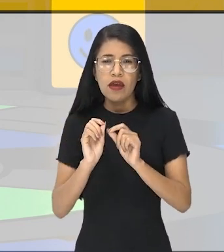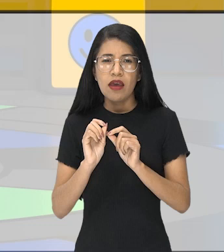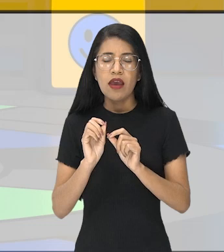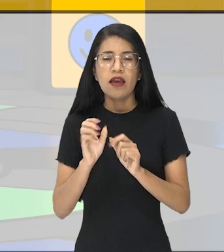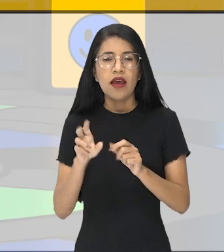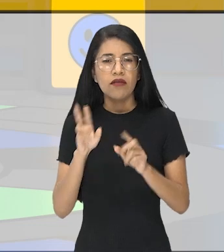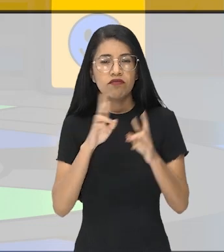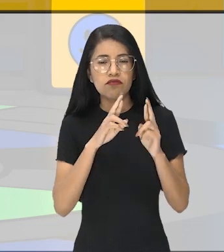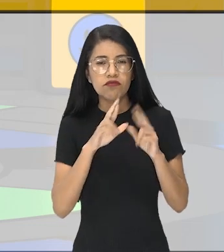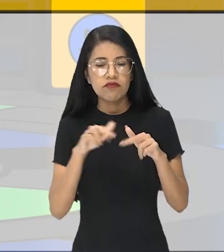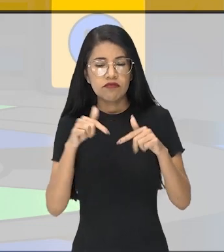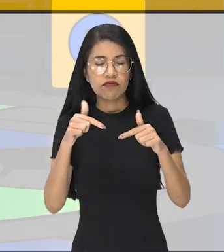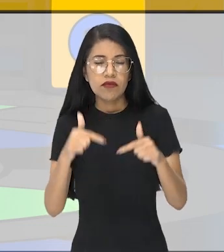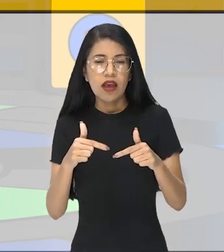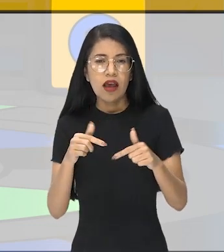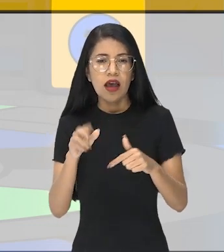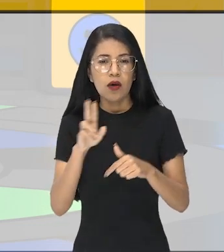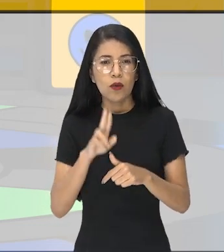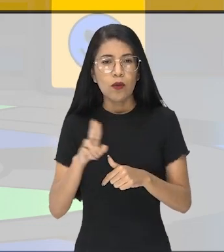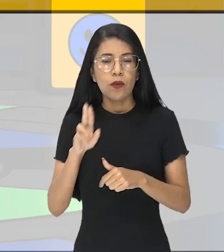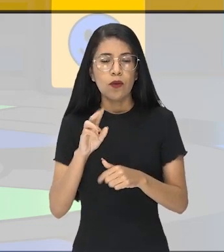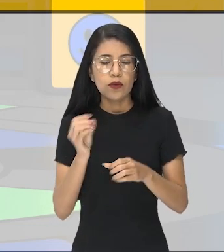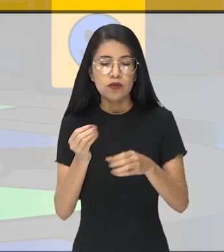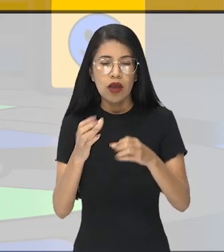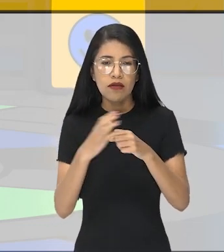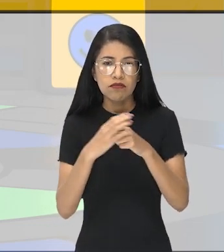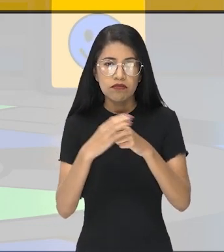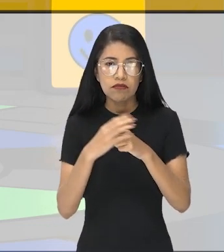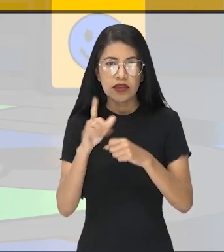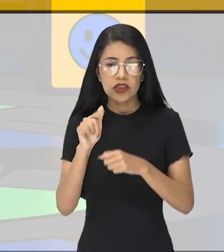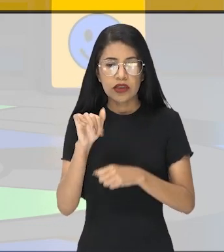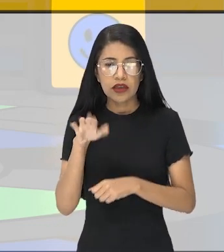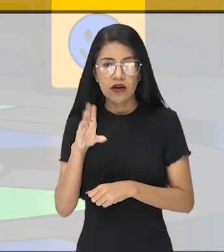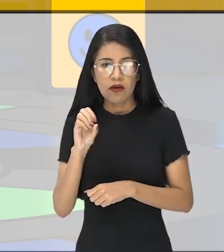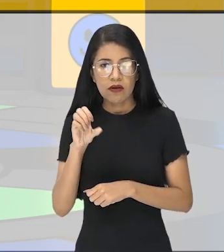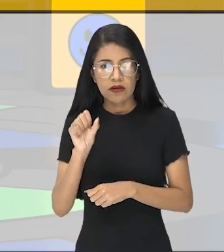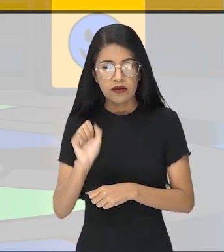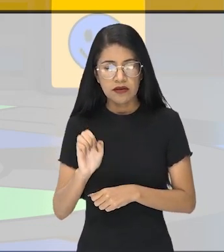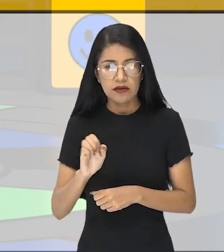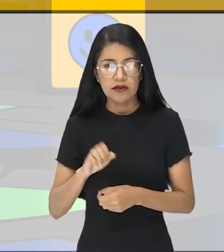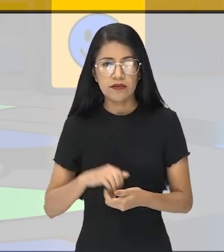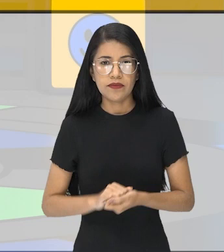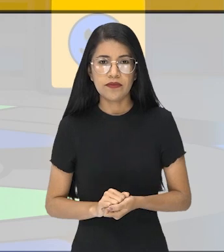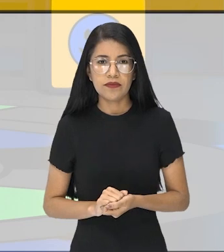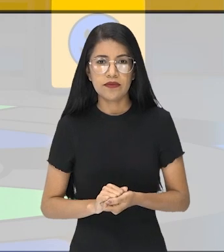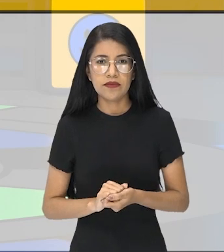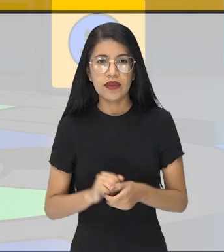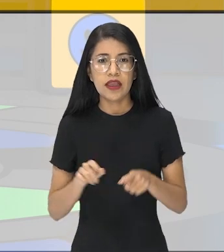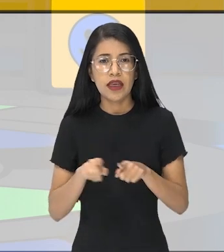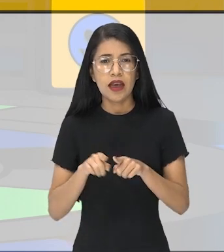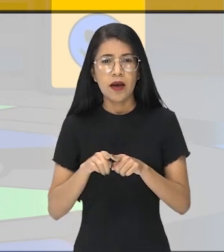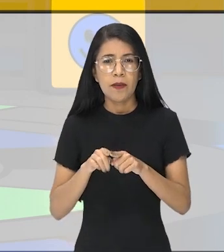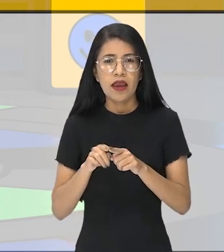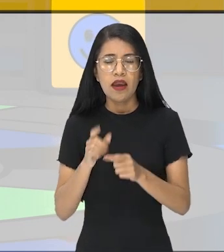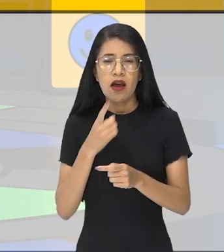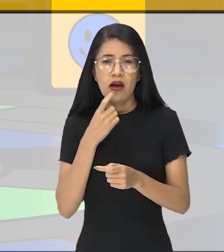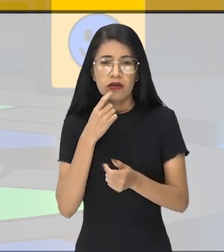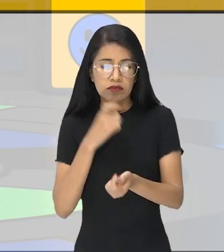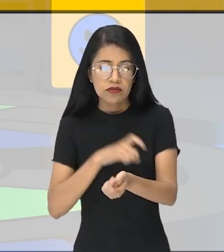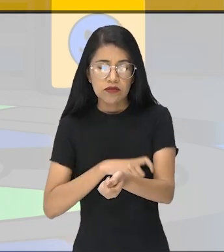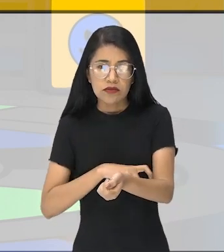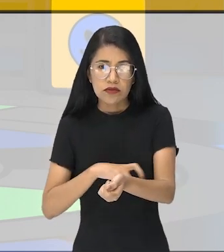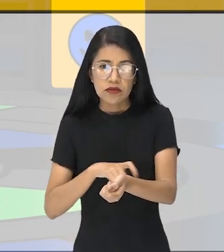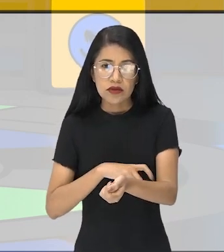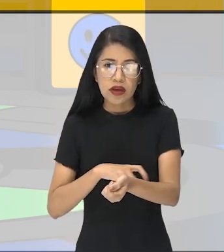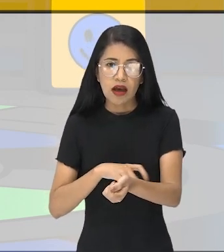responsável pelo consumo de glicose na célula. E o aumento da densidade capilar e do aporte sanguíneo no músculo, fazendo